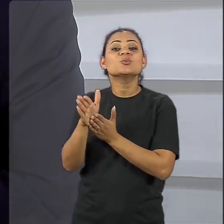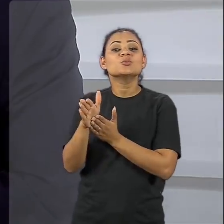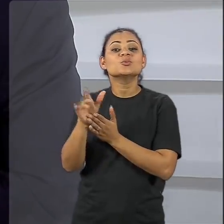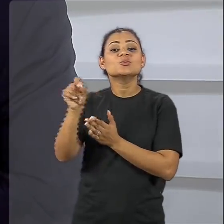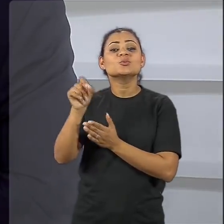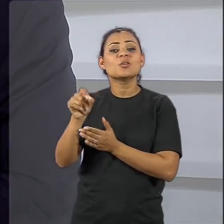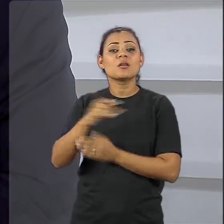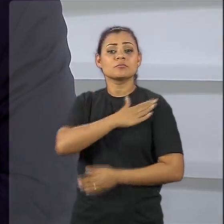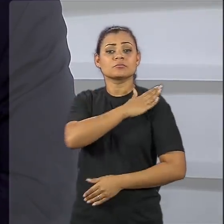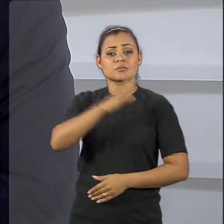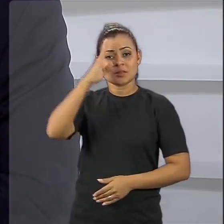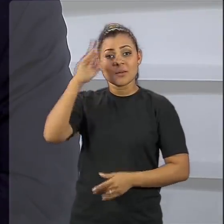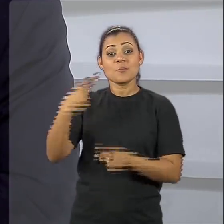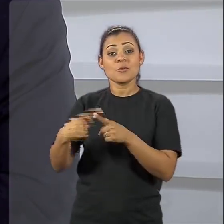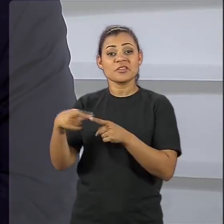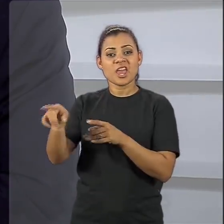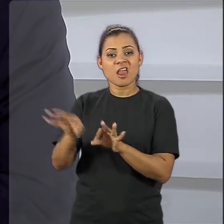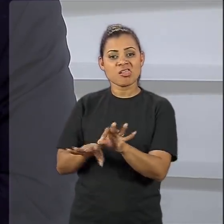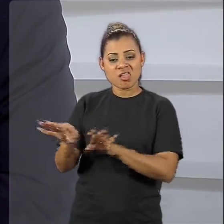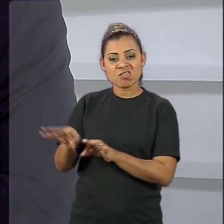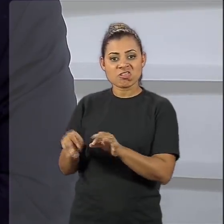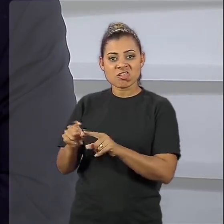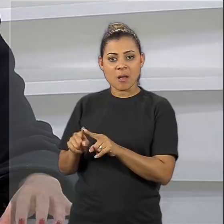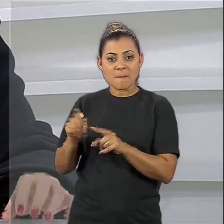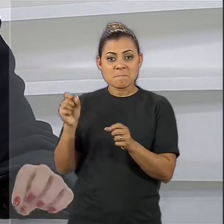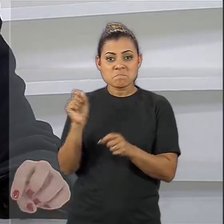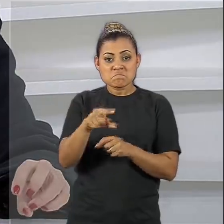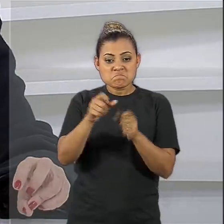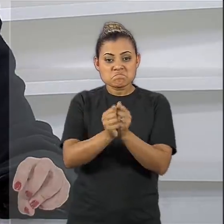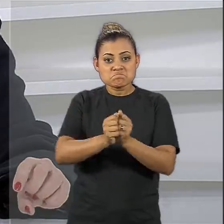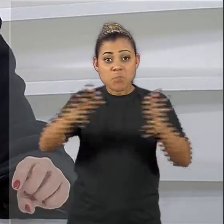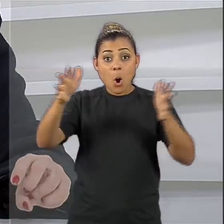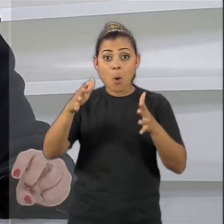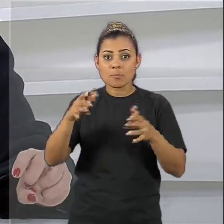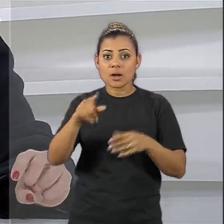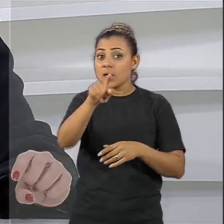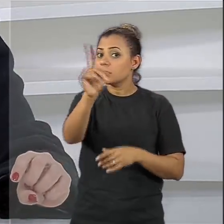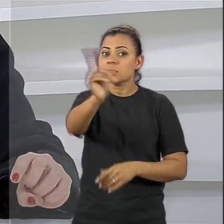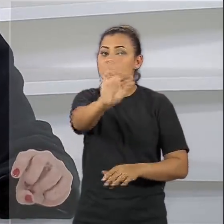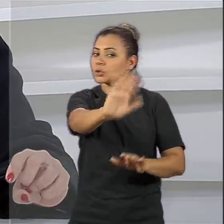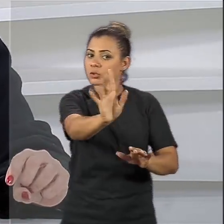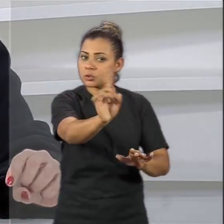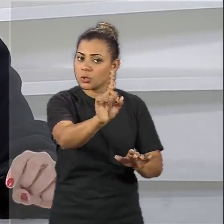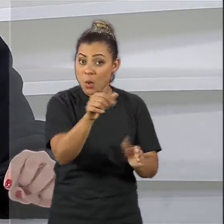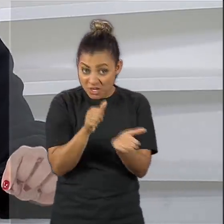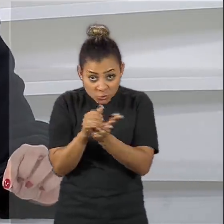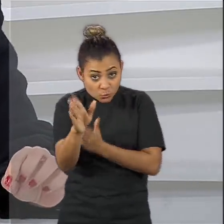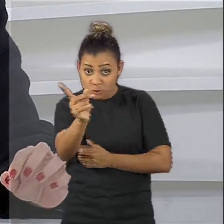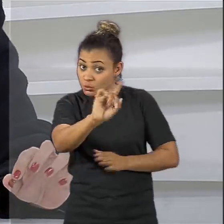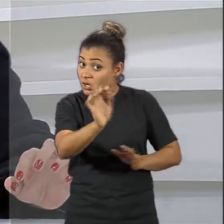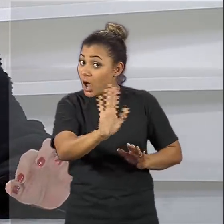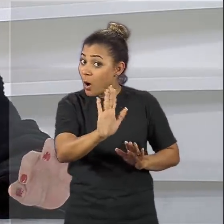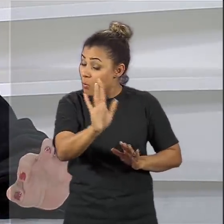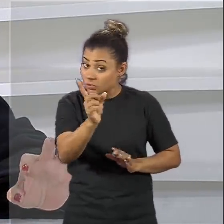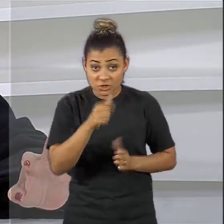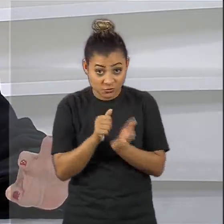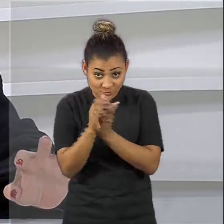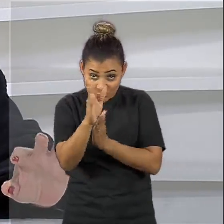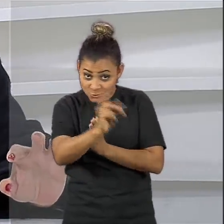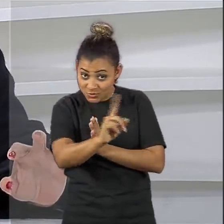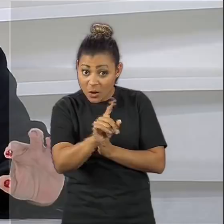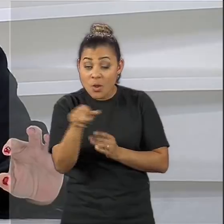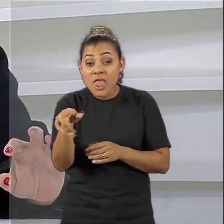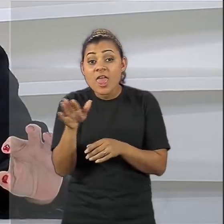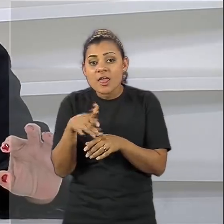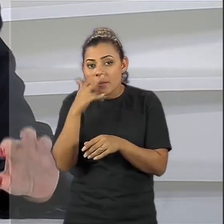depois de tramar um plano para colocar bombas em quartéis. Cláudio, ele não chegou a ser expulso. Terrorismo. Ele não chegou a ser expulso. Mas ele acabou saindo. Na verdade, ele foi né?